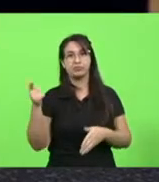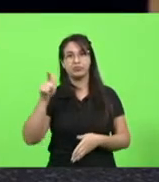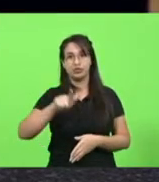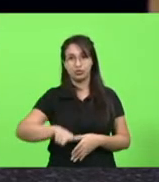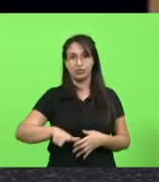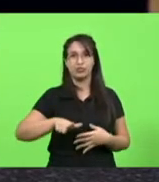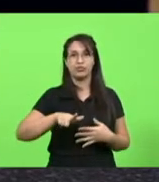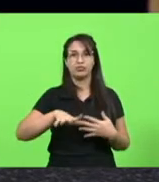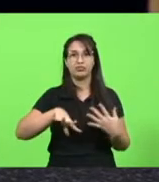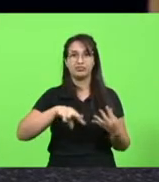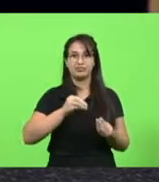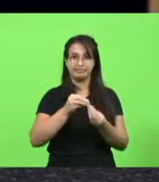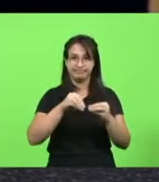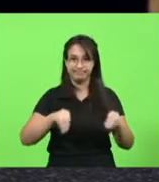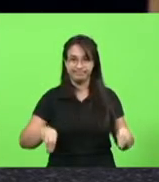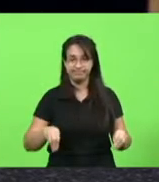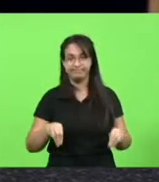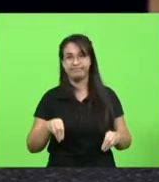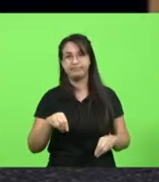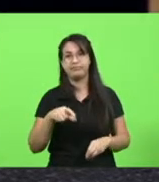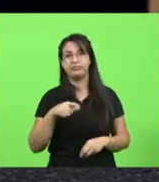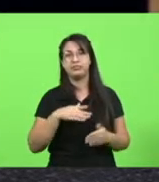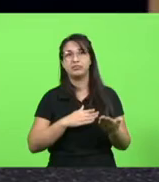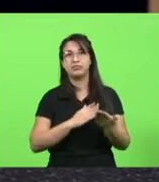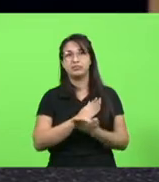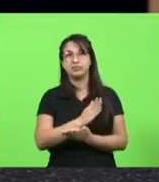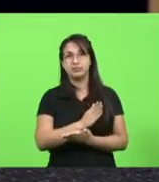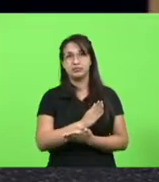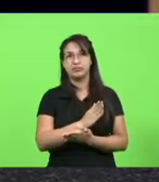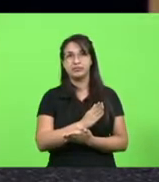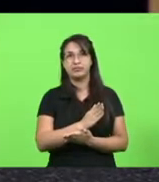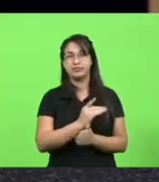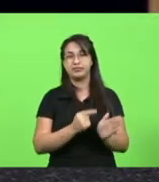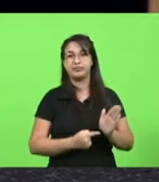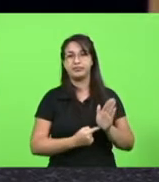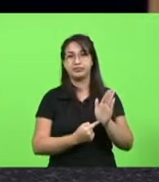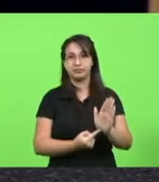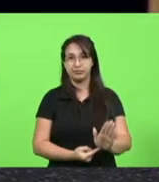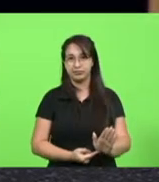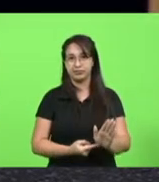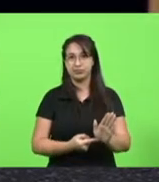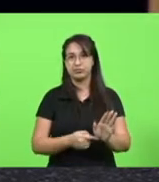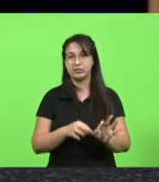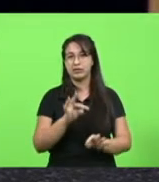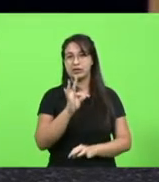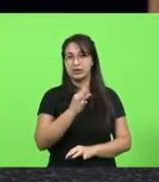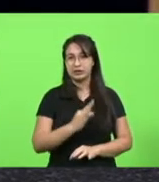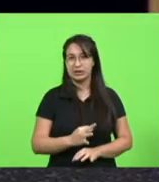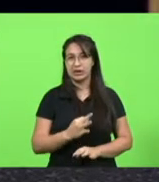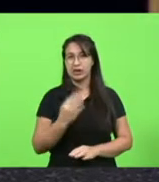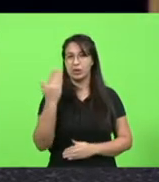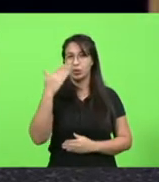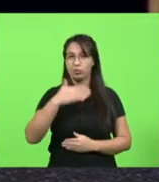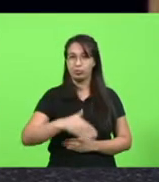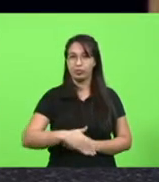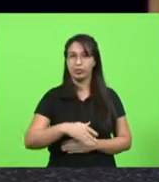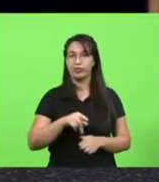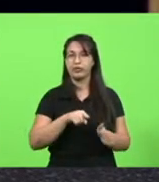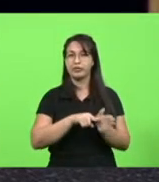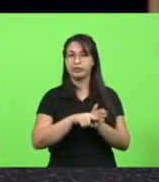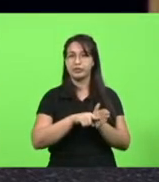calamidade, condicionado à aprovação, à apresentação de laudo técnico de vistoria